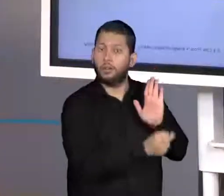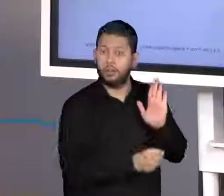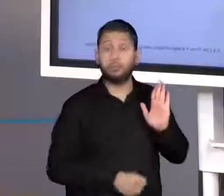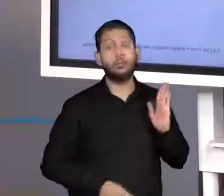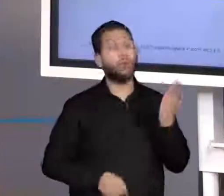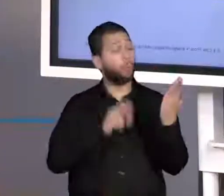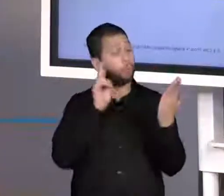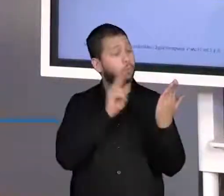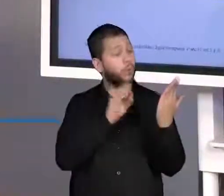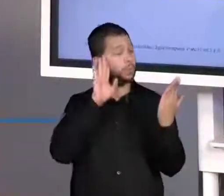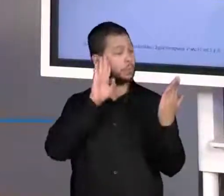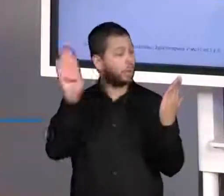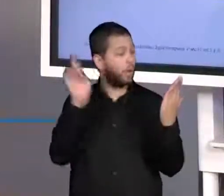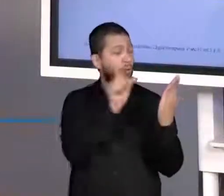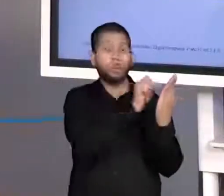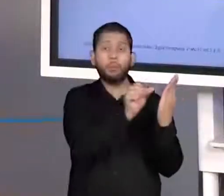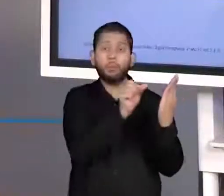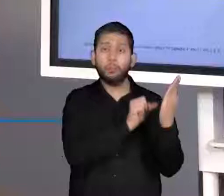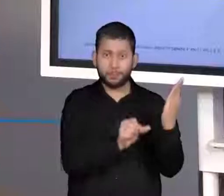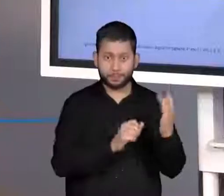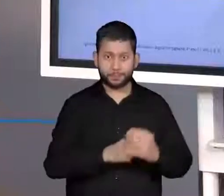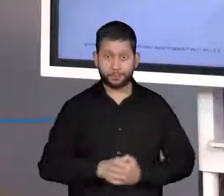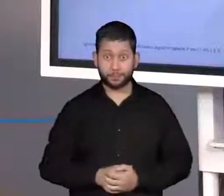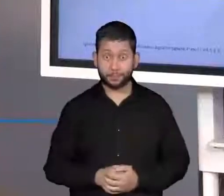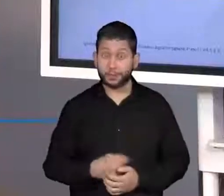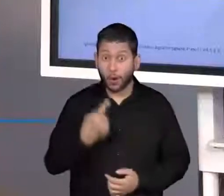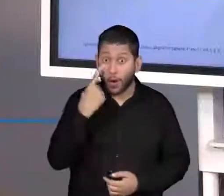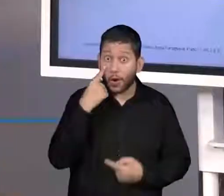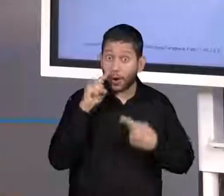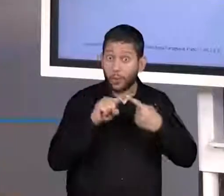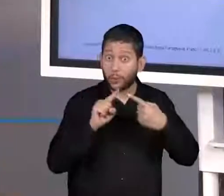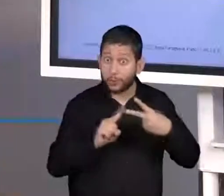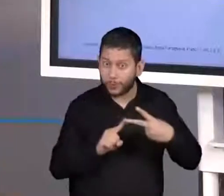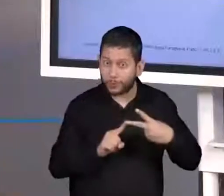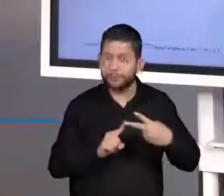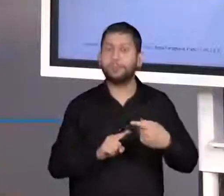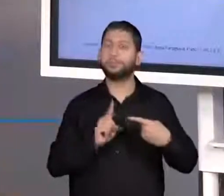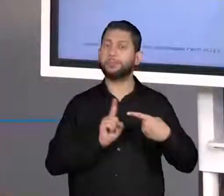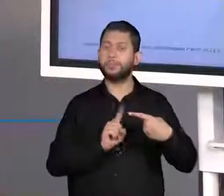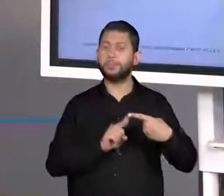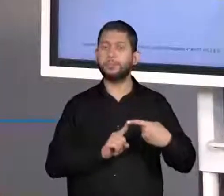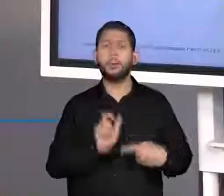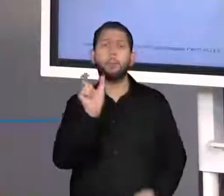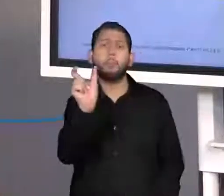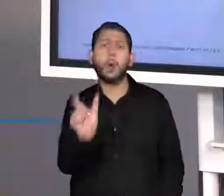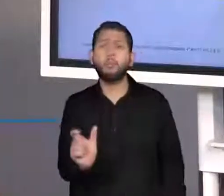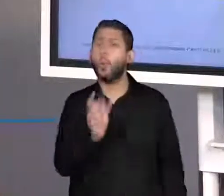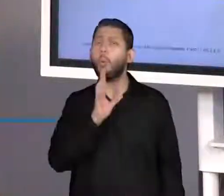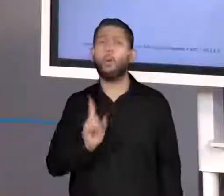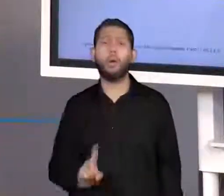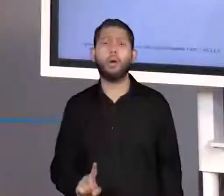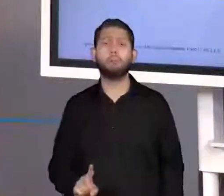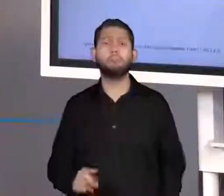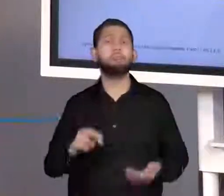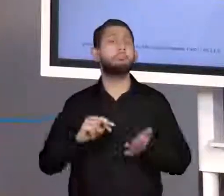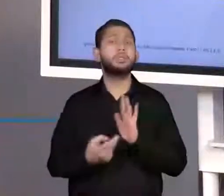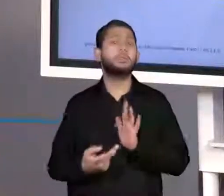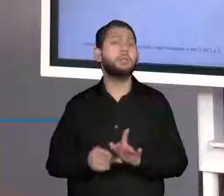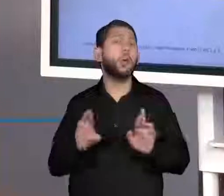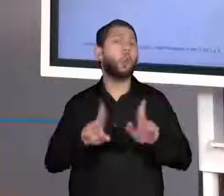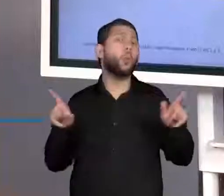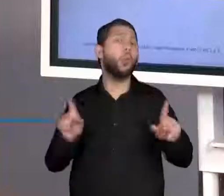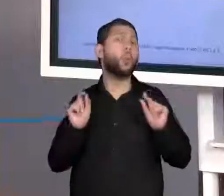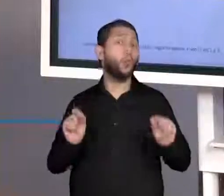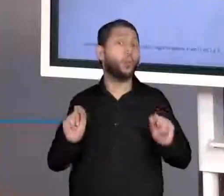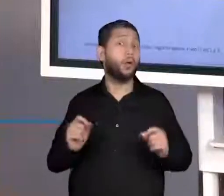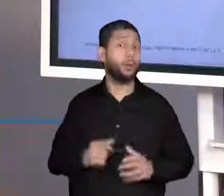atenção em palavras que eu não conheço e aonde está os pontos que eu acredito